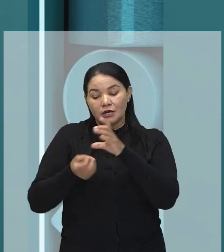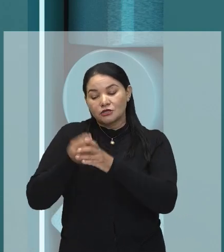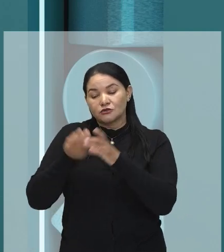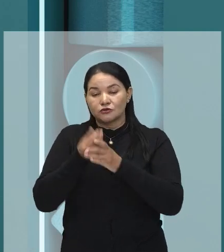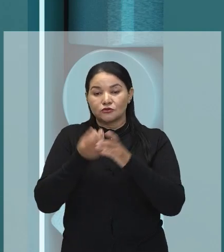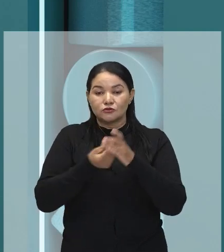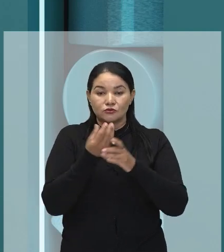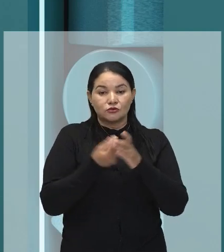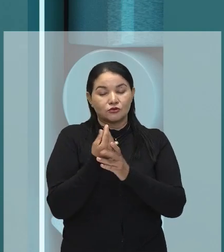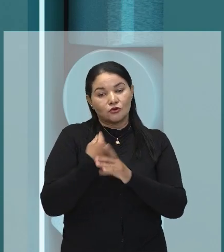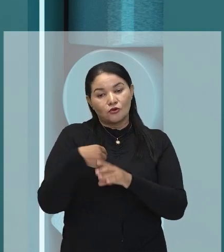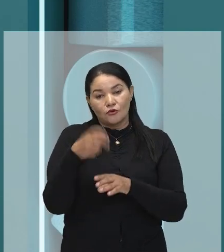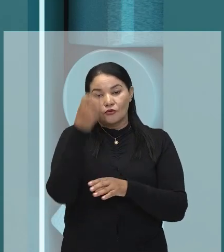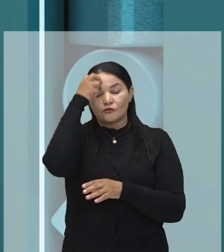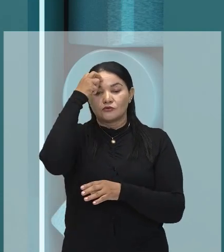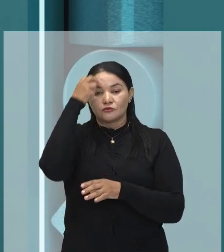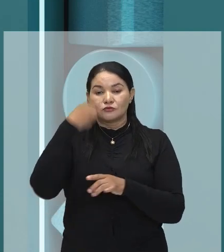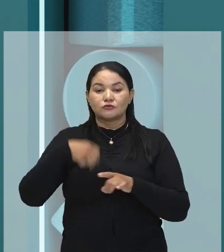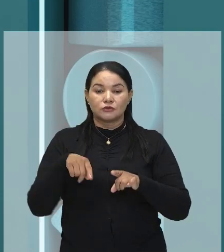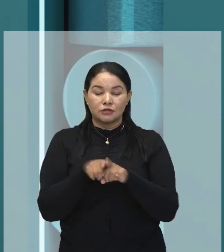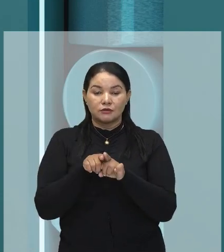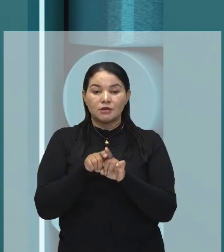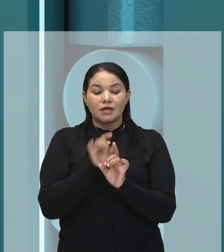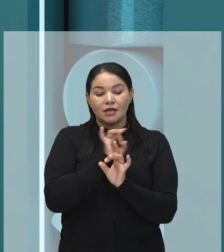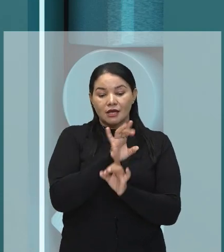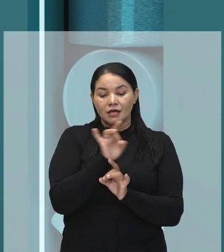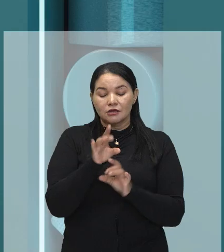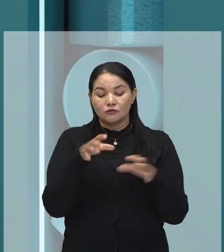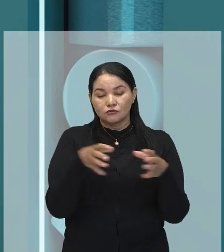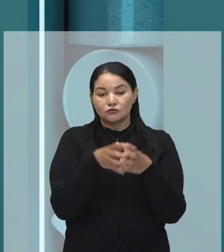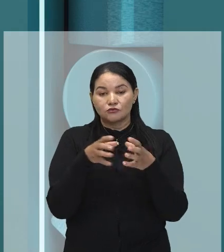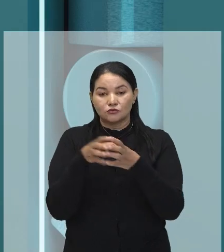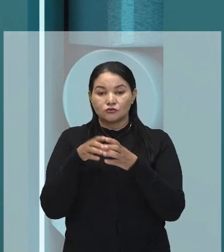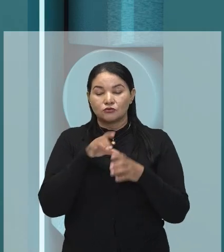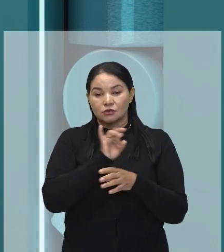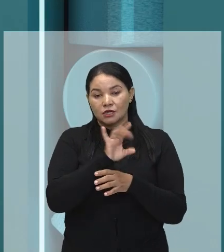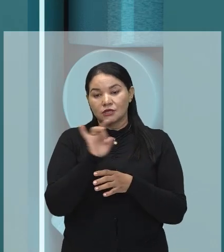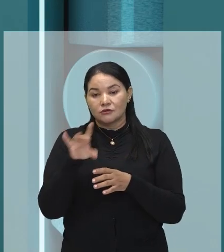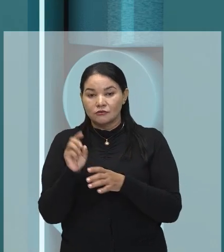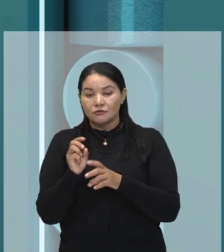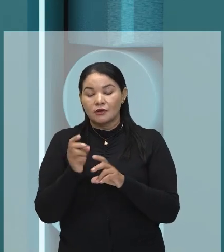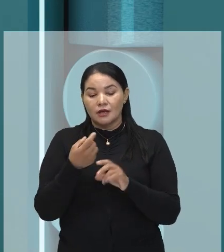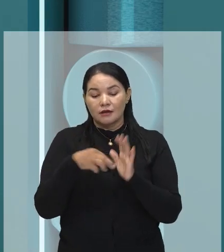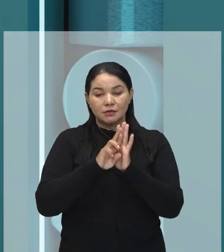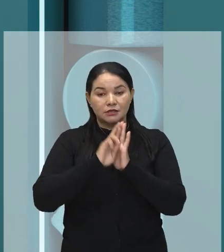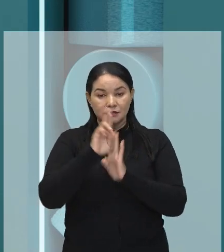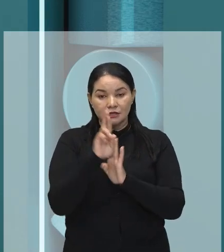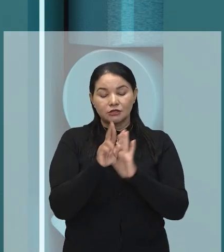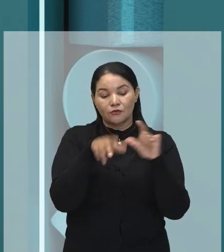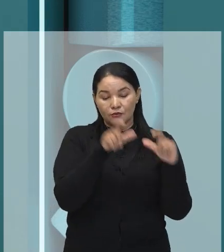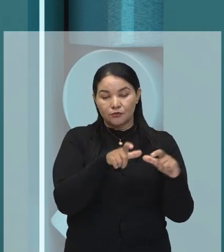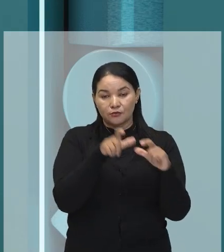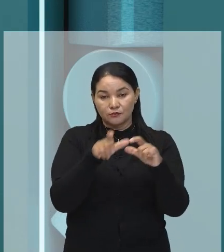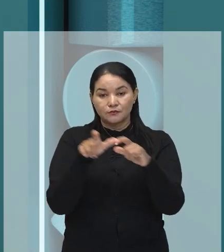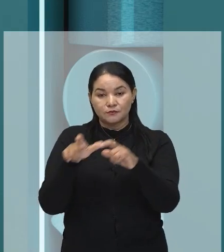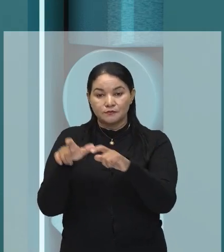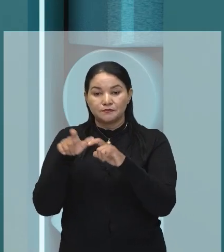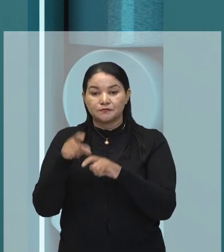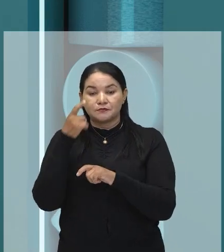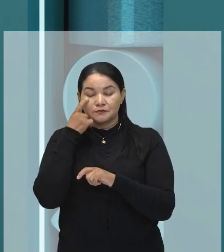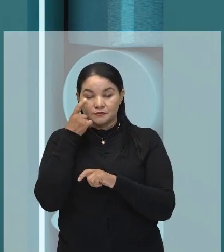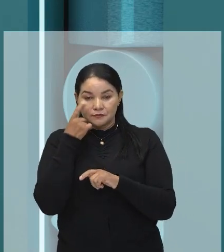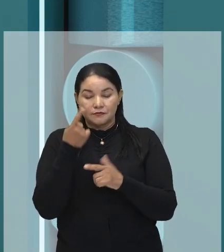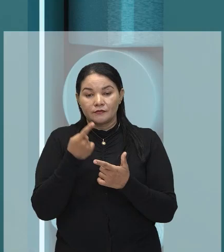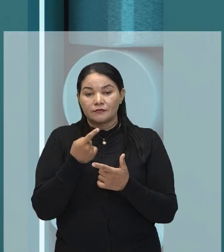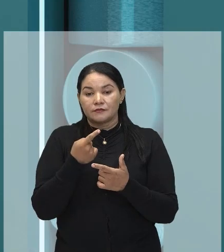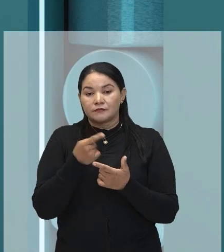nossa cultura. E cada uma representa uma região. Nós vimos